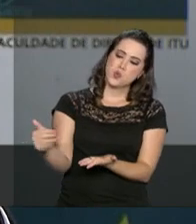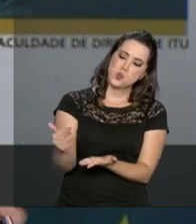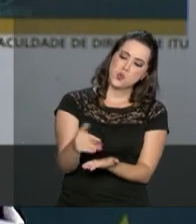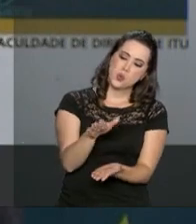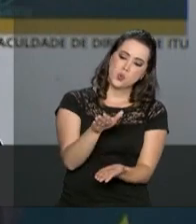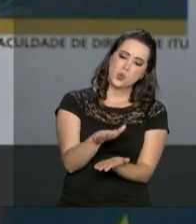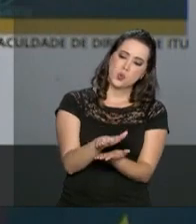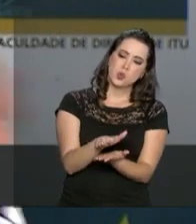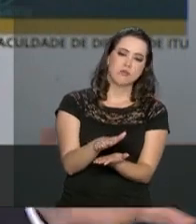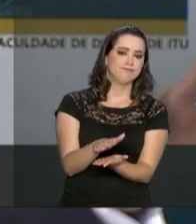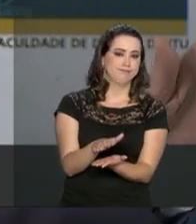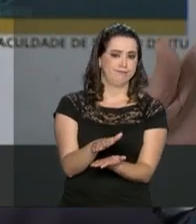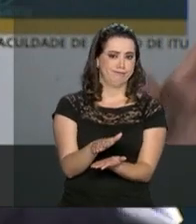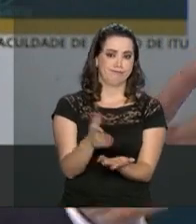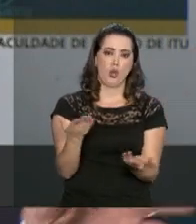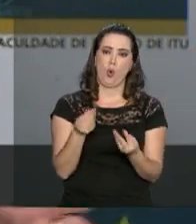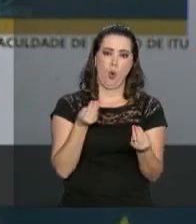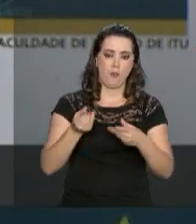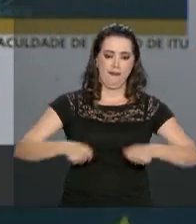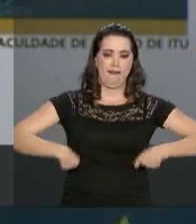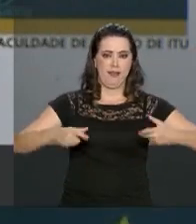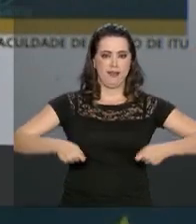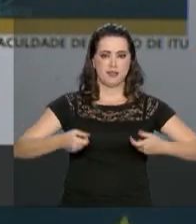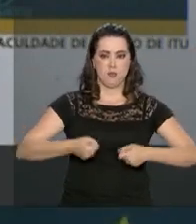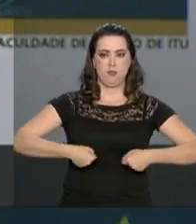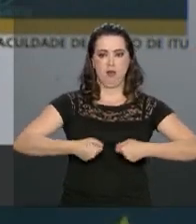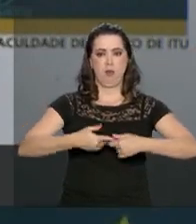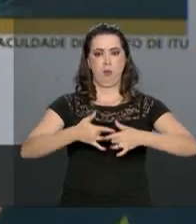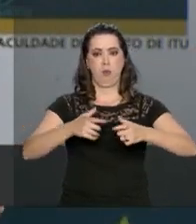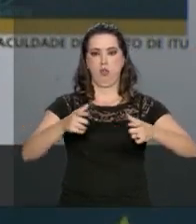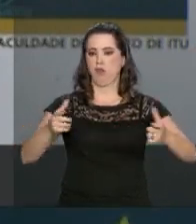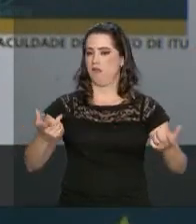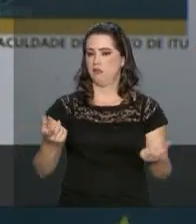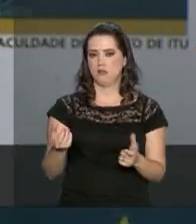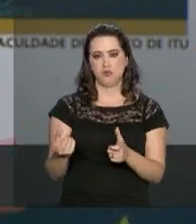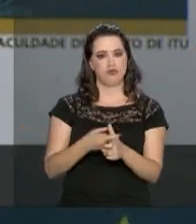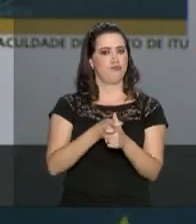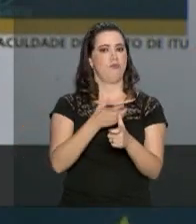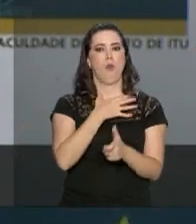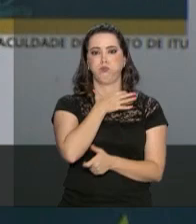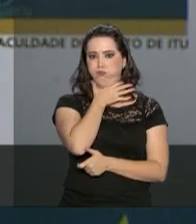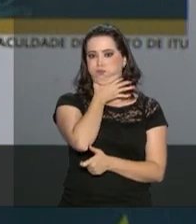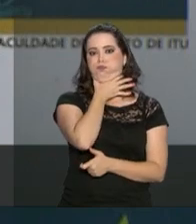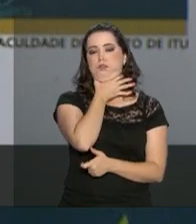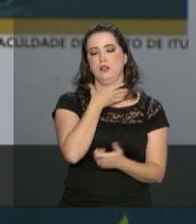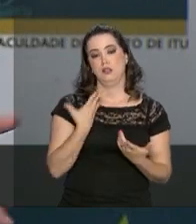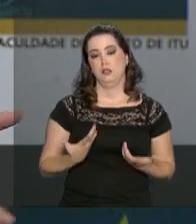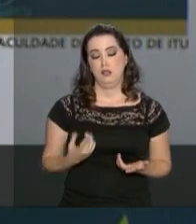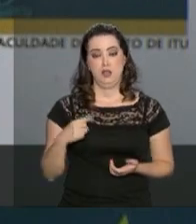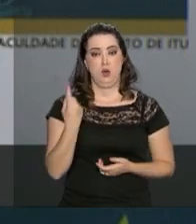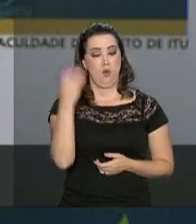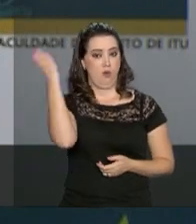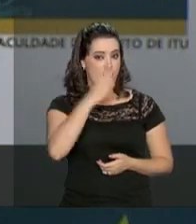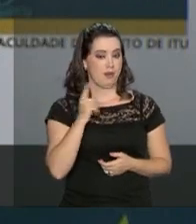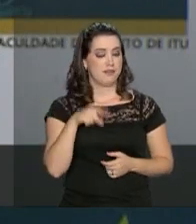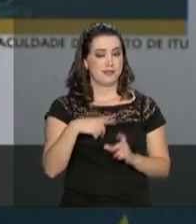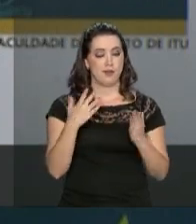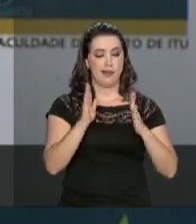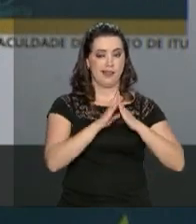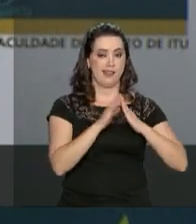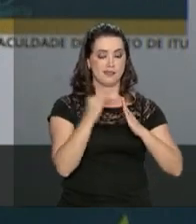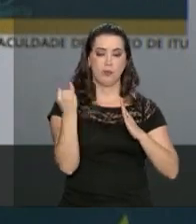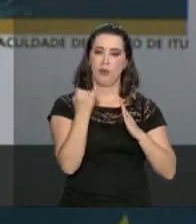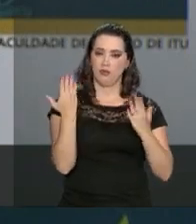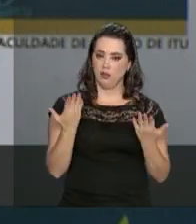10, depois de 6 meses, eu tenho um grande problema na minha casa. Ora bem, o país, o Brasil, é a nossa grande casa. Se